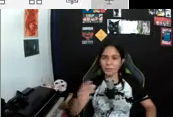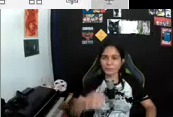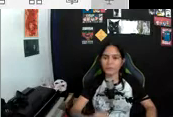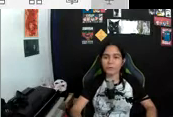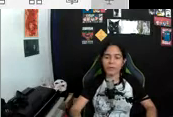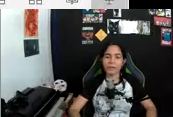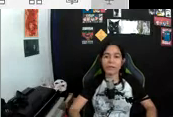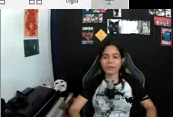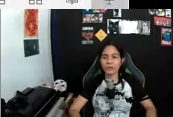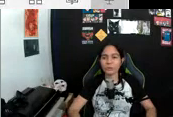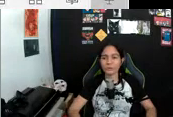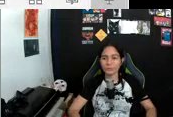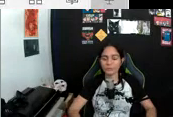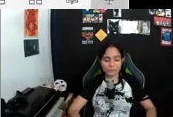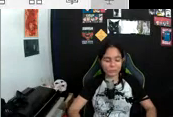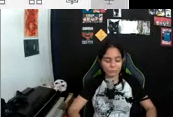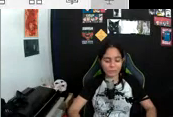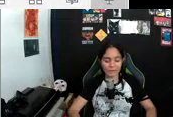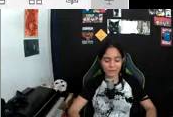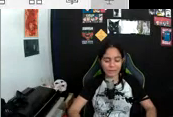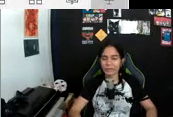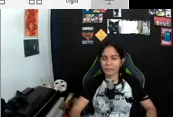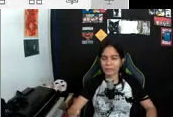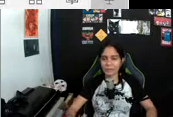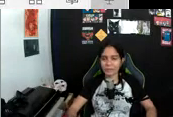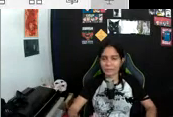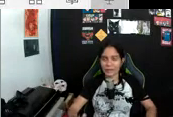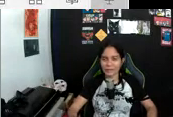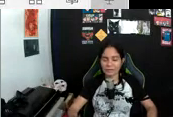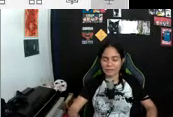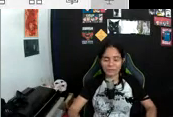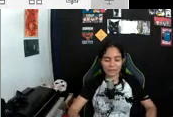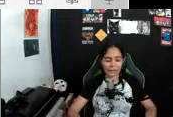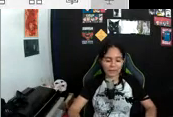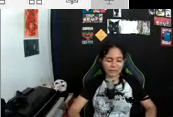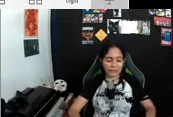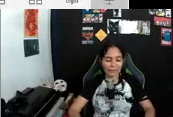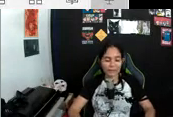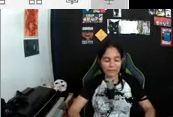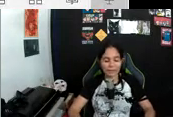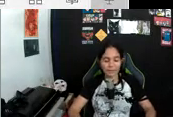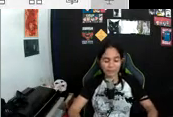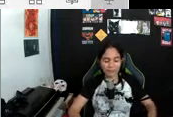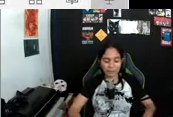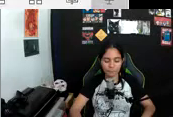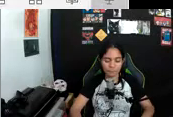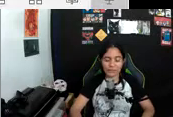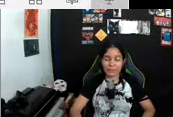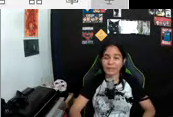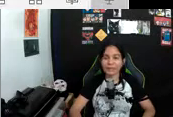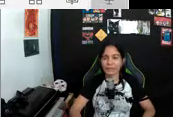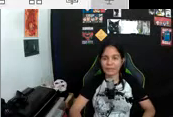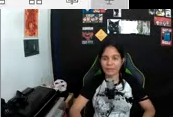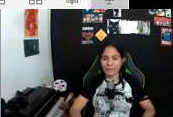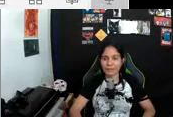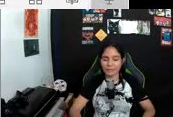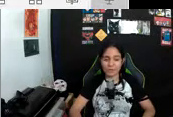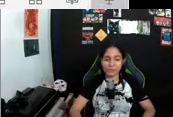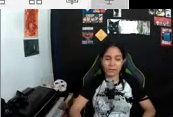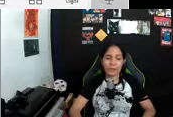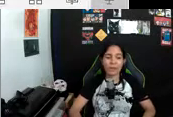equivalente ao nível, né, de instrução do paciente e dos familiares que estiverem ali, né, que precisam seguir